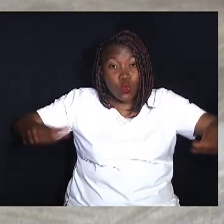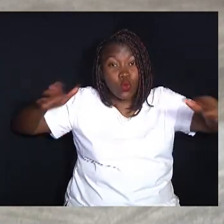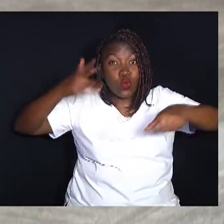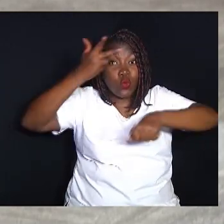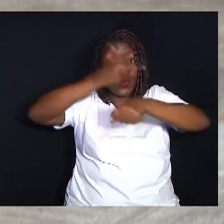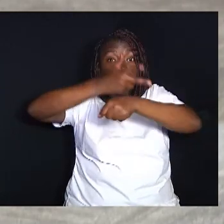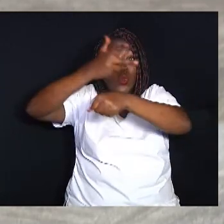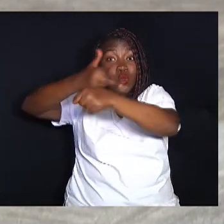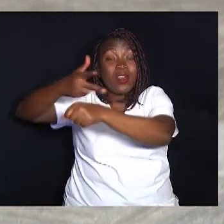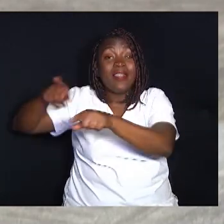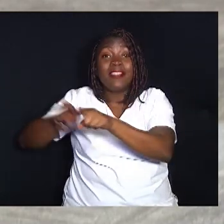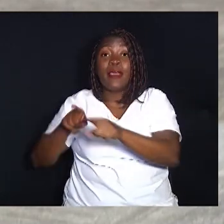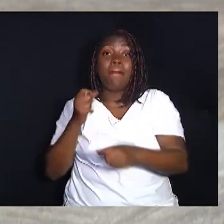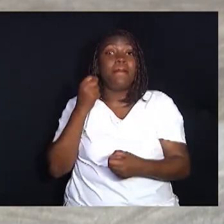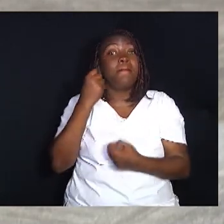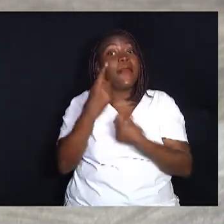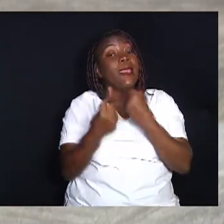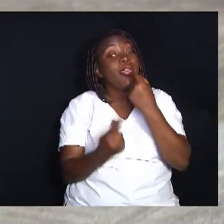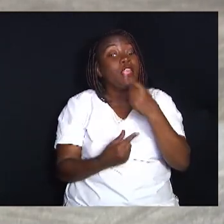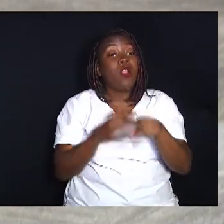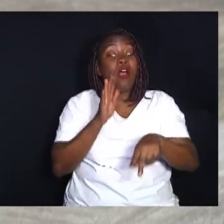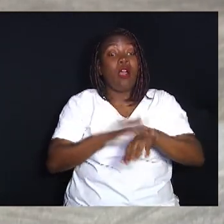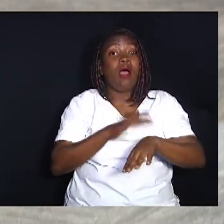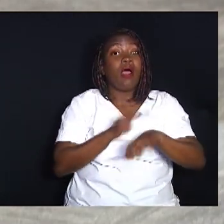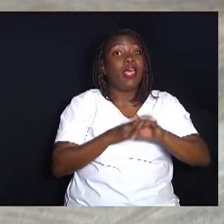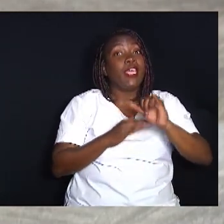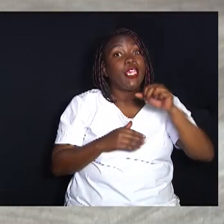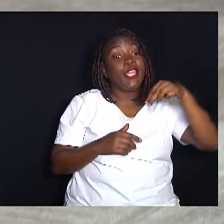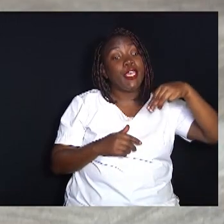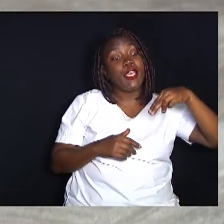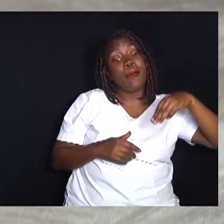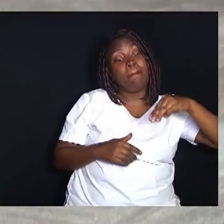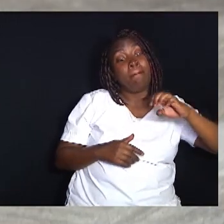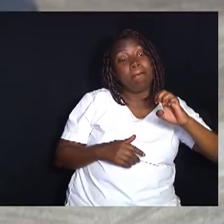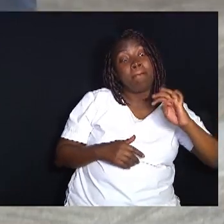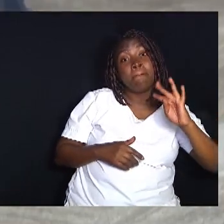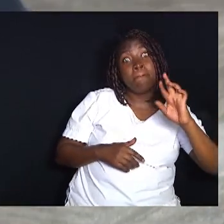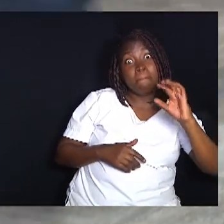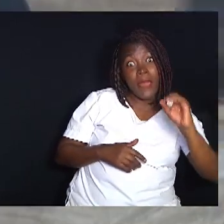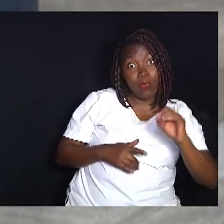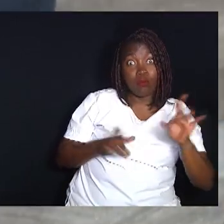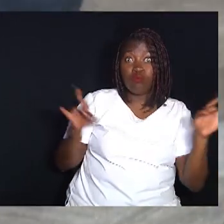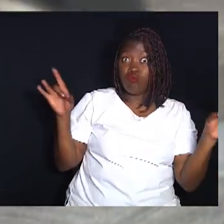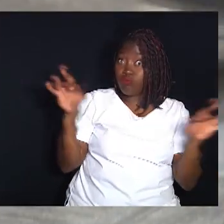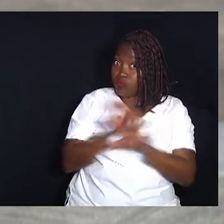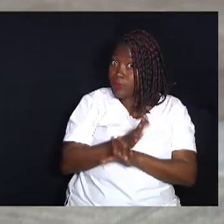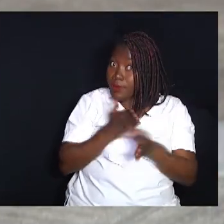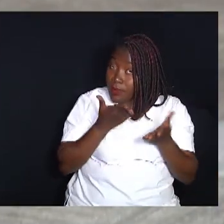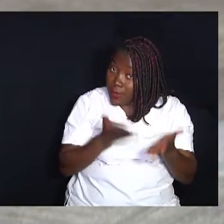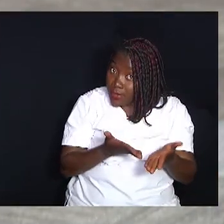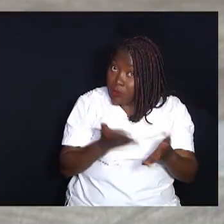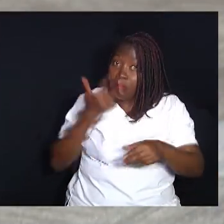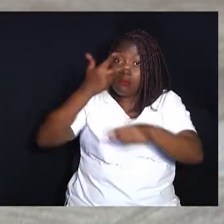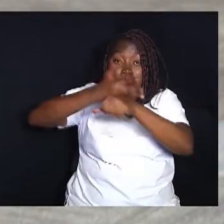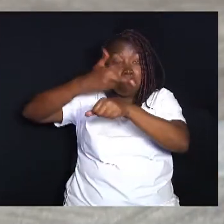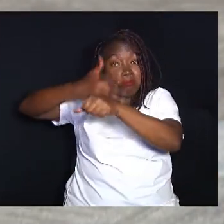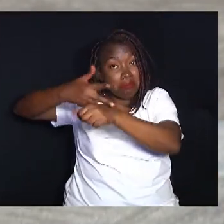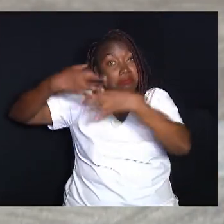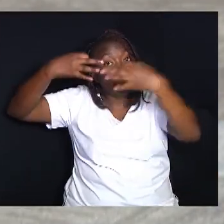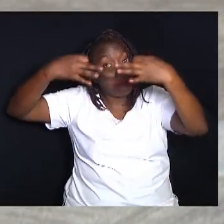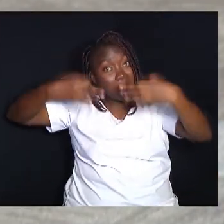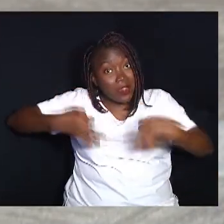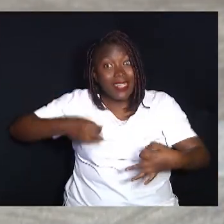aferimento periodicamente pelo Inmetro. Ocorrendo isso, o radar está regular e se porventura for aplicada uma